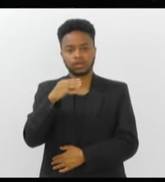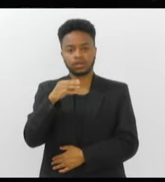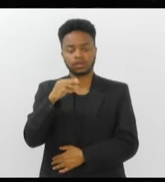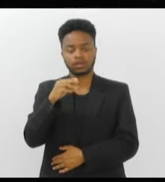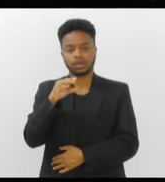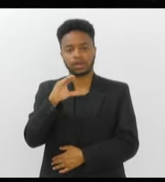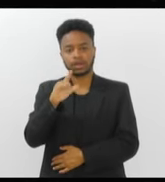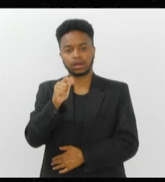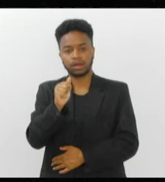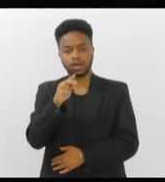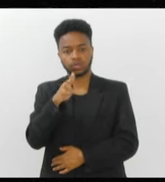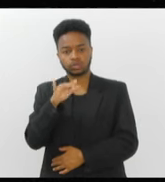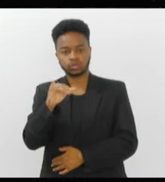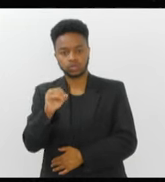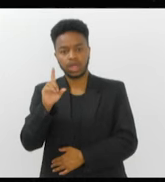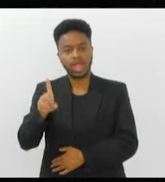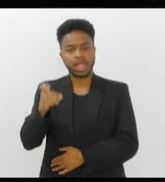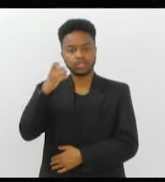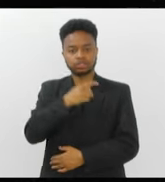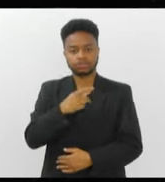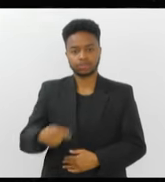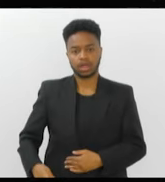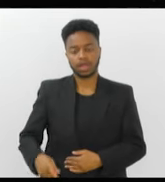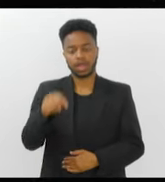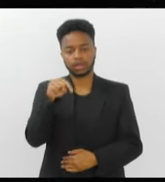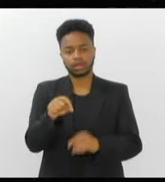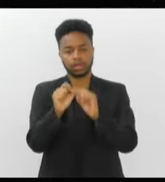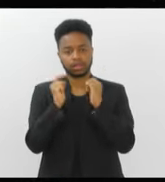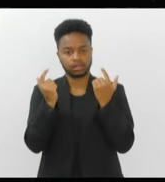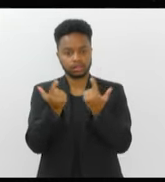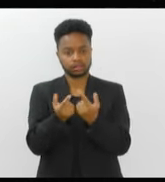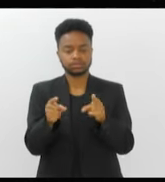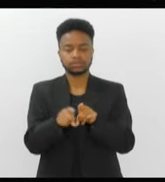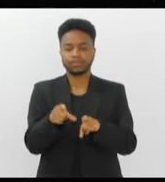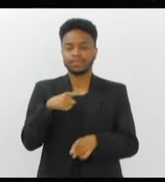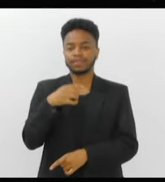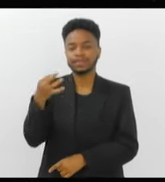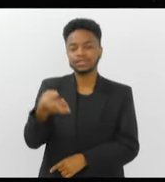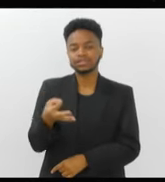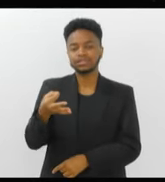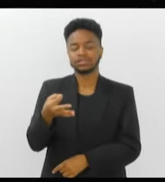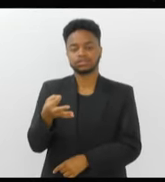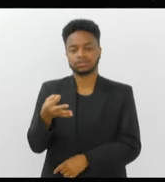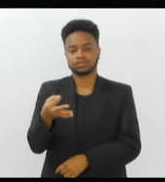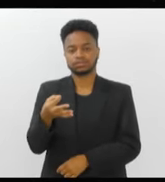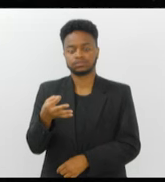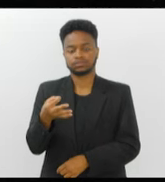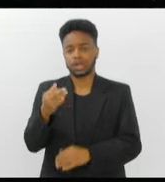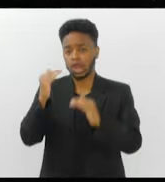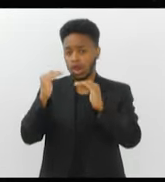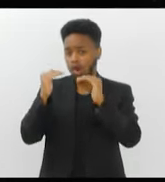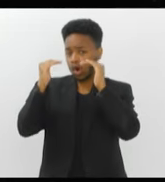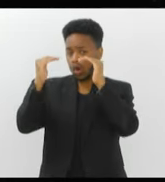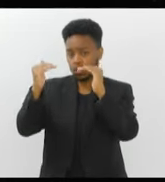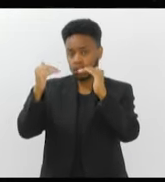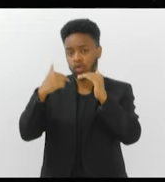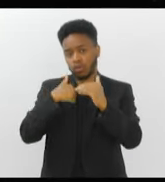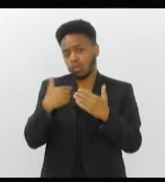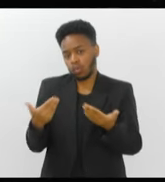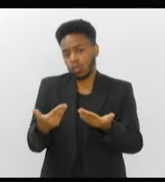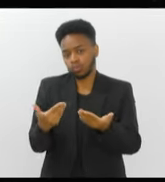Moacir, ex-presidente dessa casa, e eu tenho certeza que essa honra que eu estou tendo